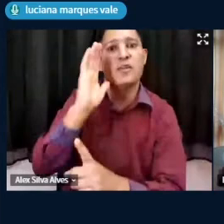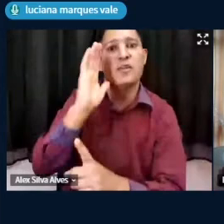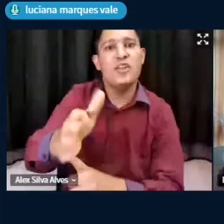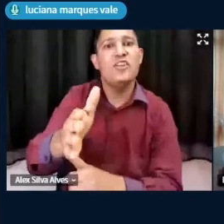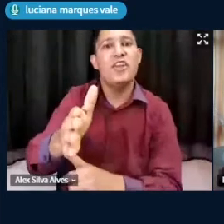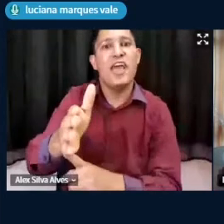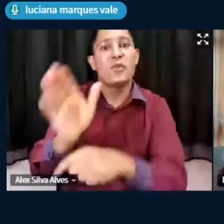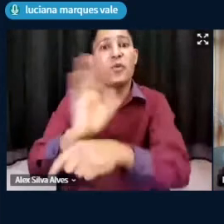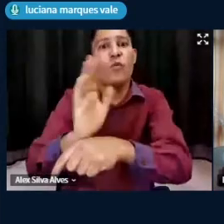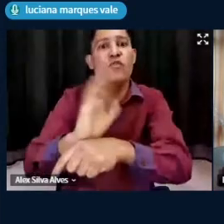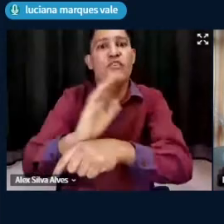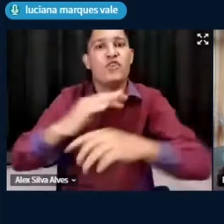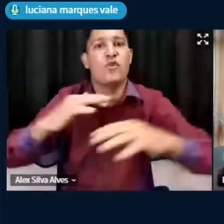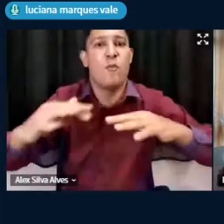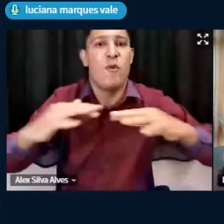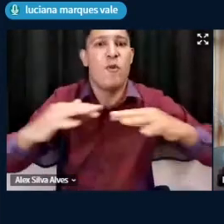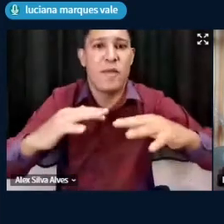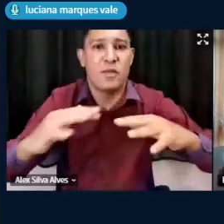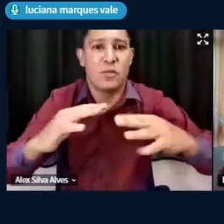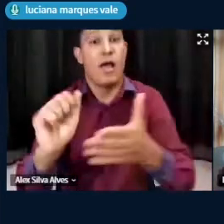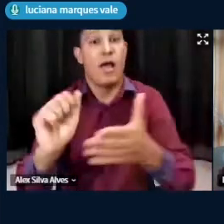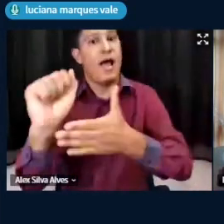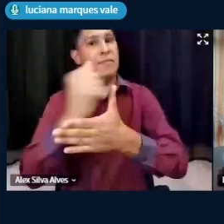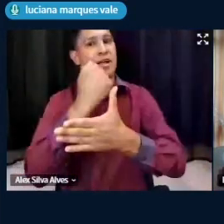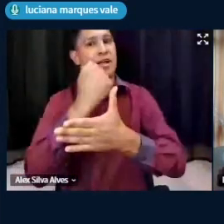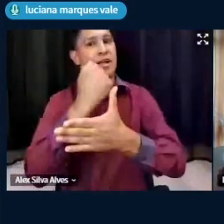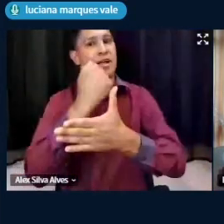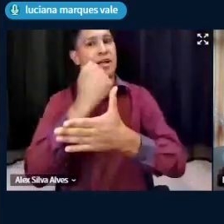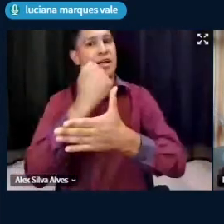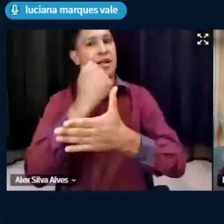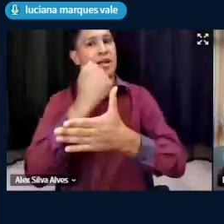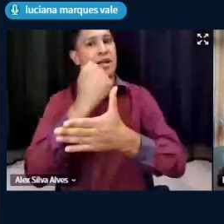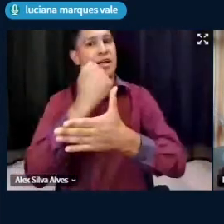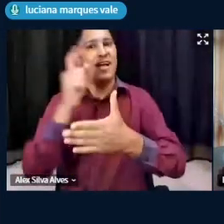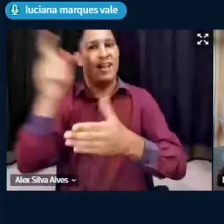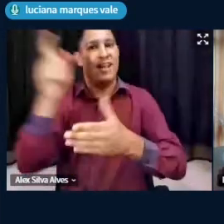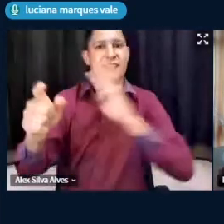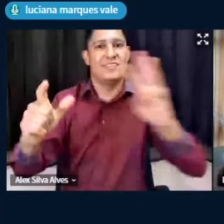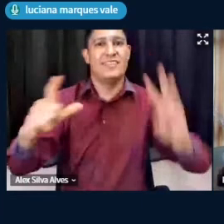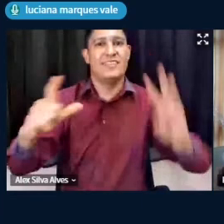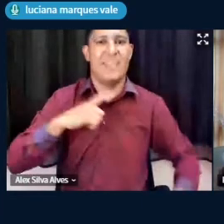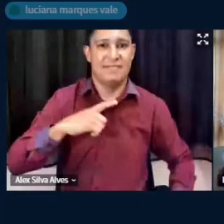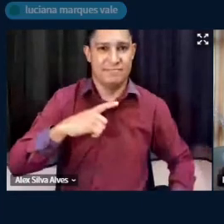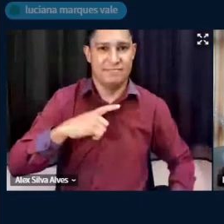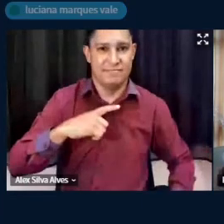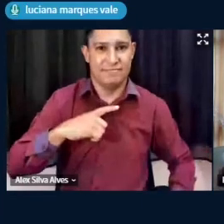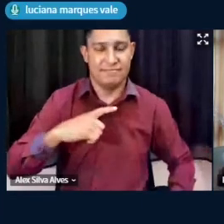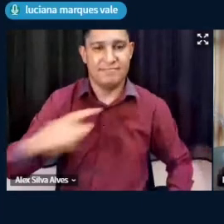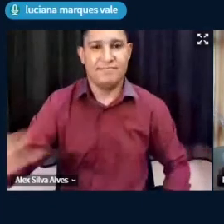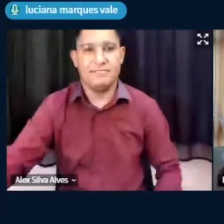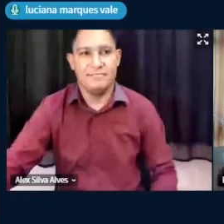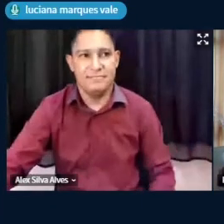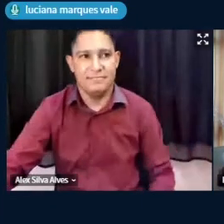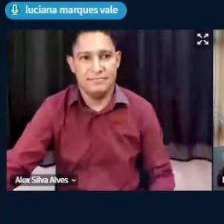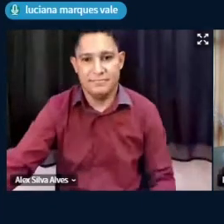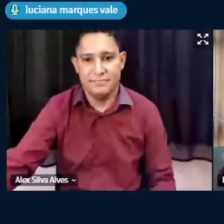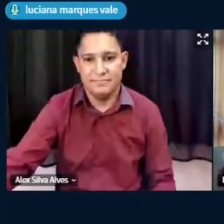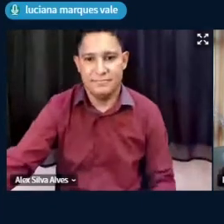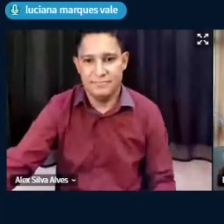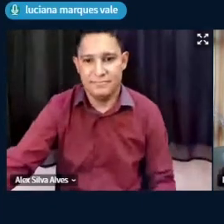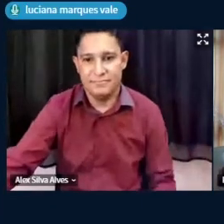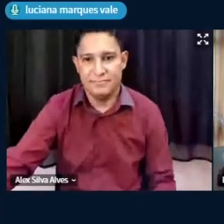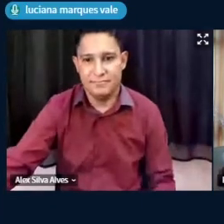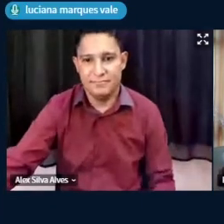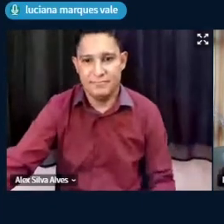que leva ao site, mostra o vídeo com os movimentos. Porque sabemos que com